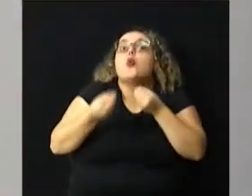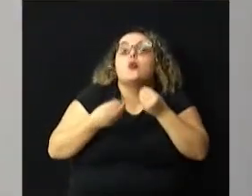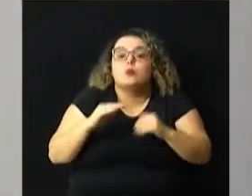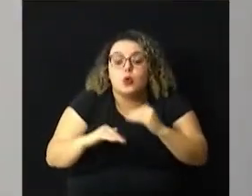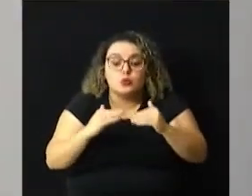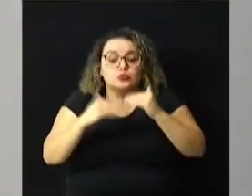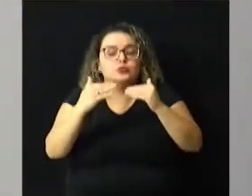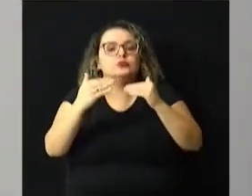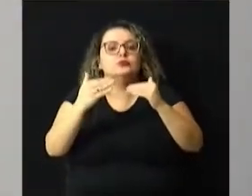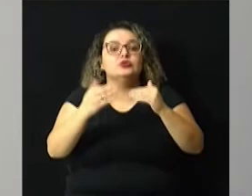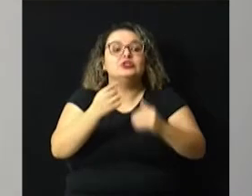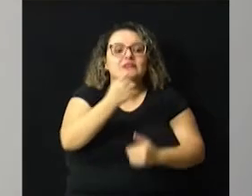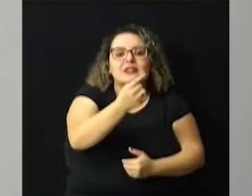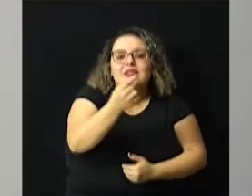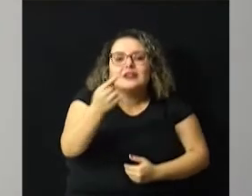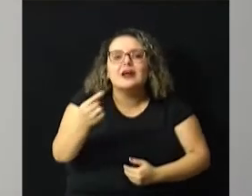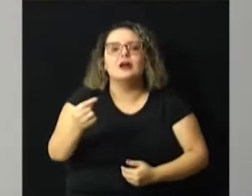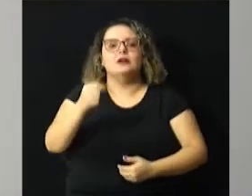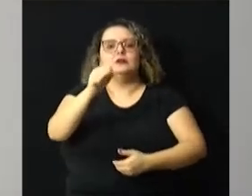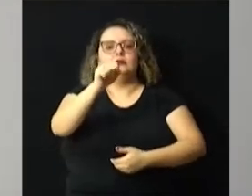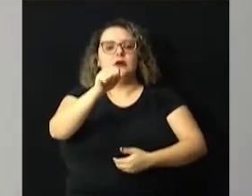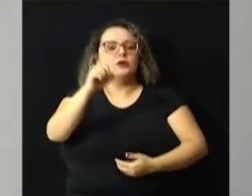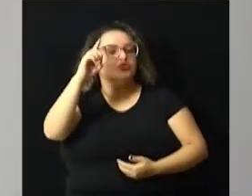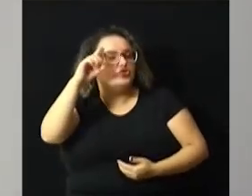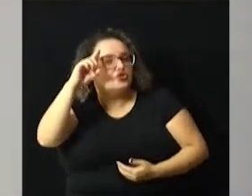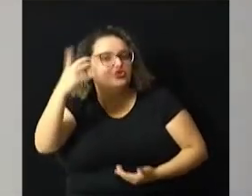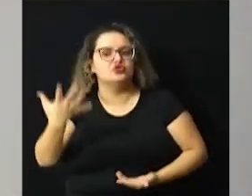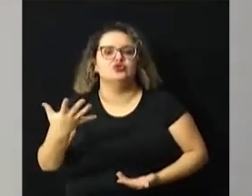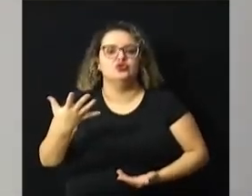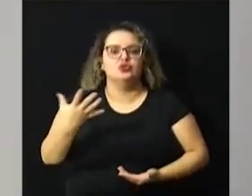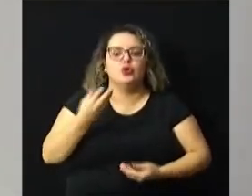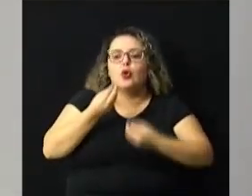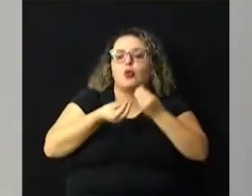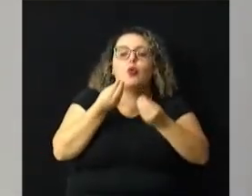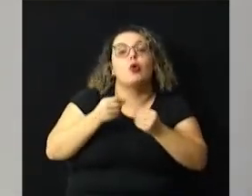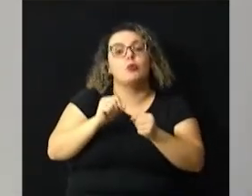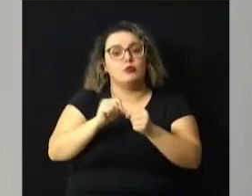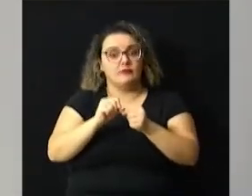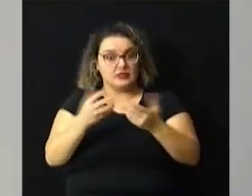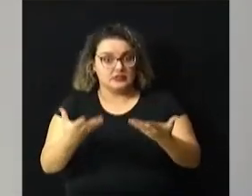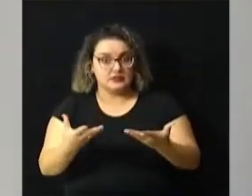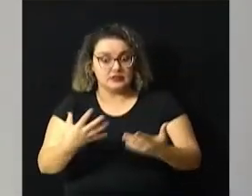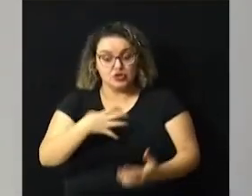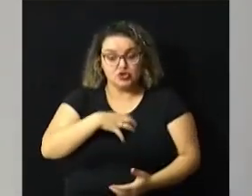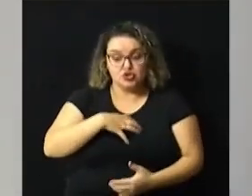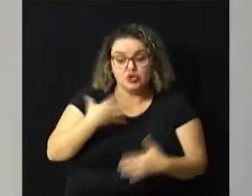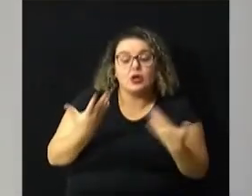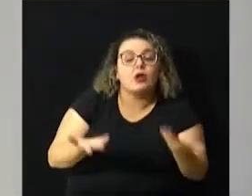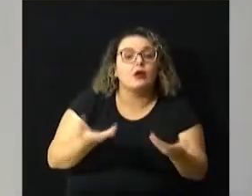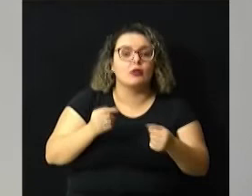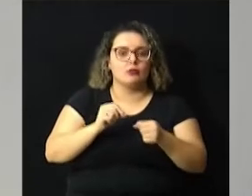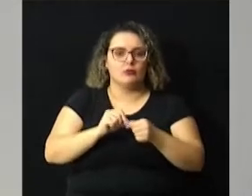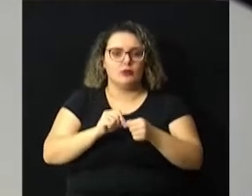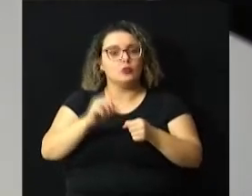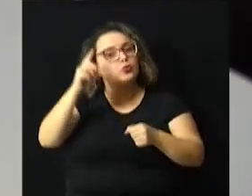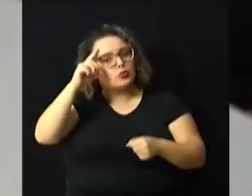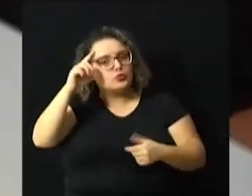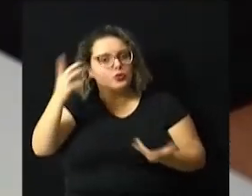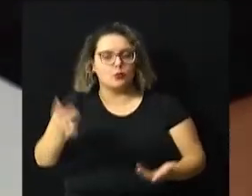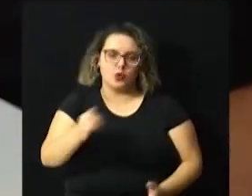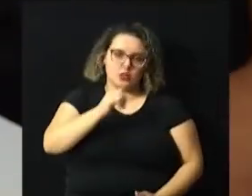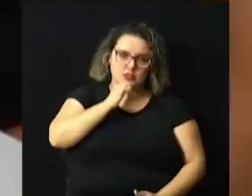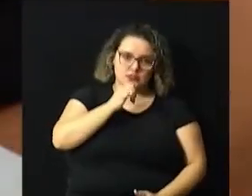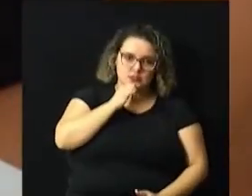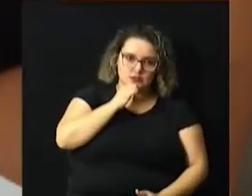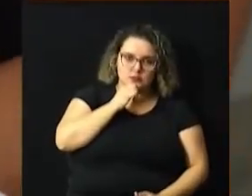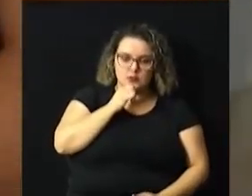das atividades, e por isso a gente realiza a reabilitação utilizando as atividades do dia a dia. Então, por exemplo, se